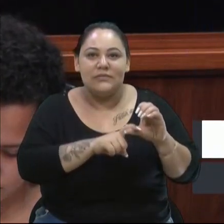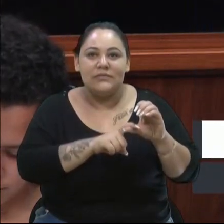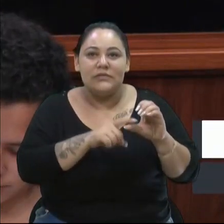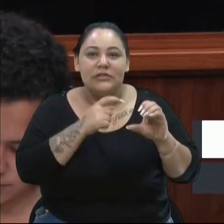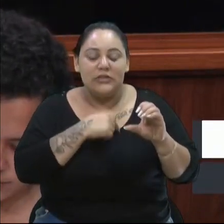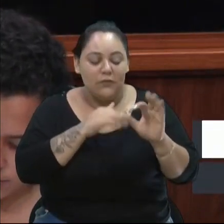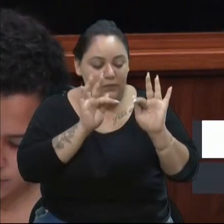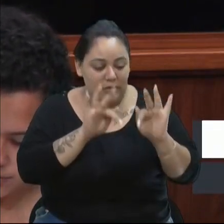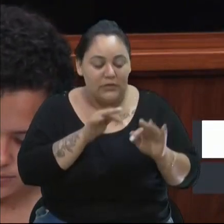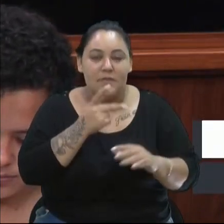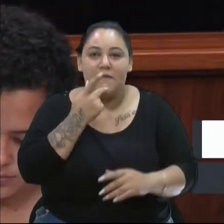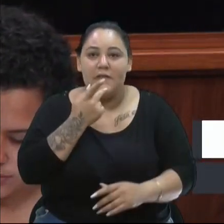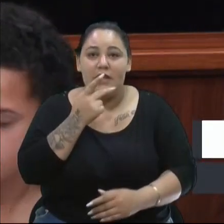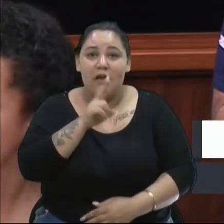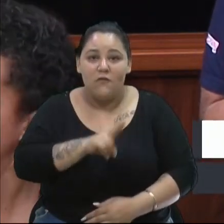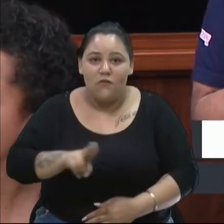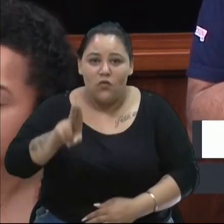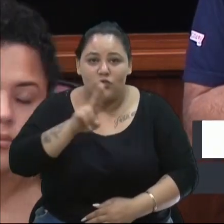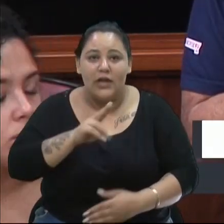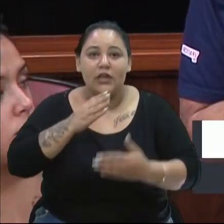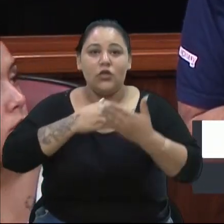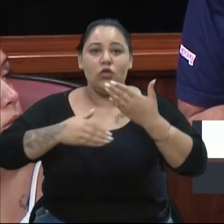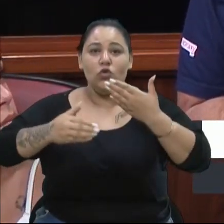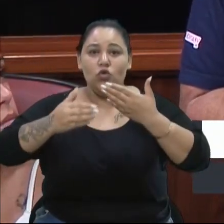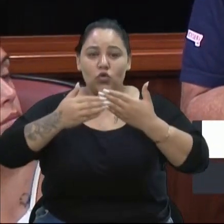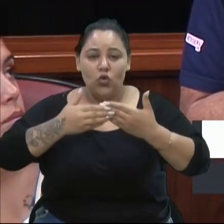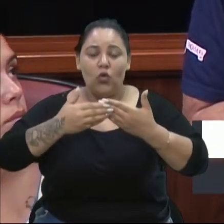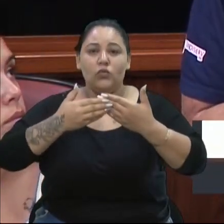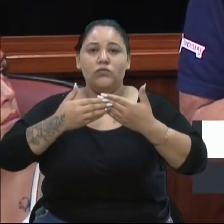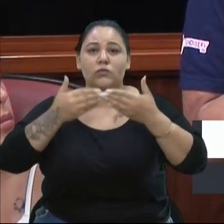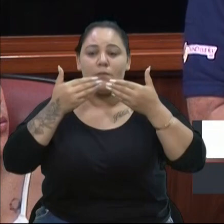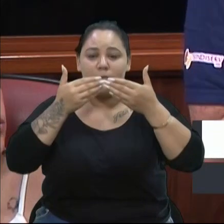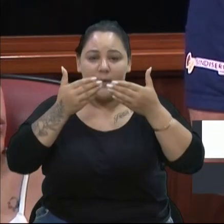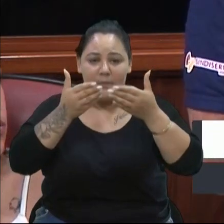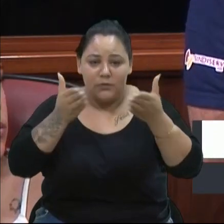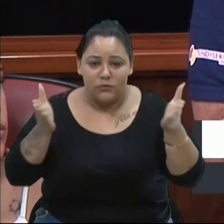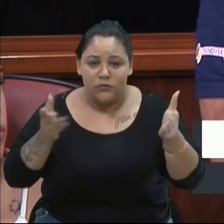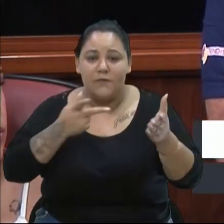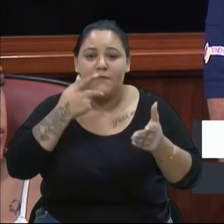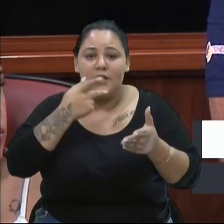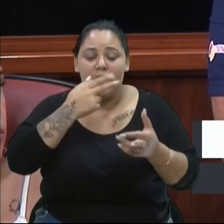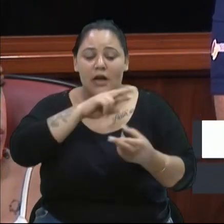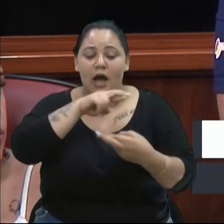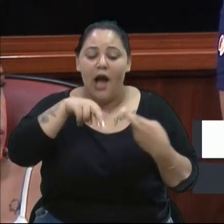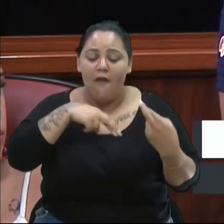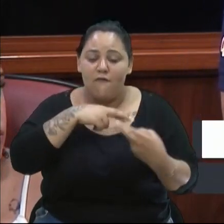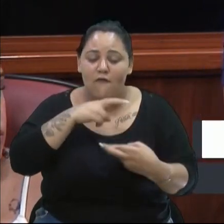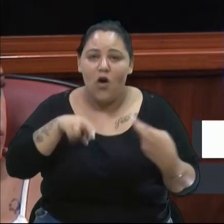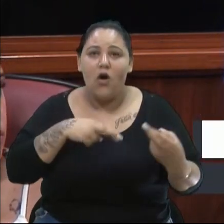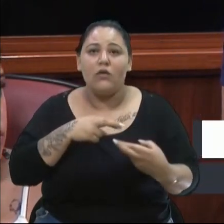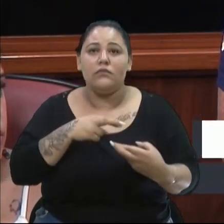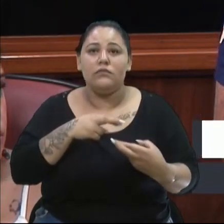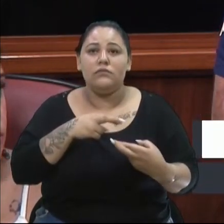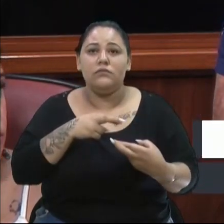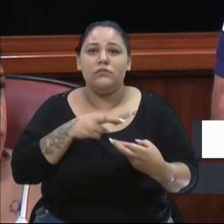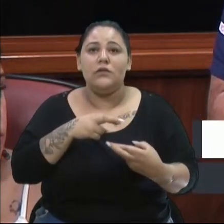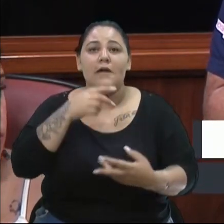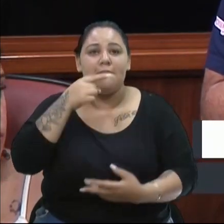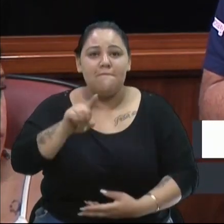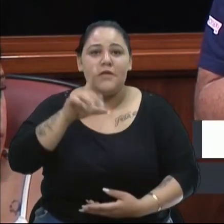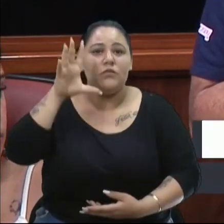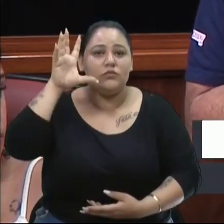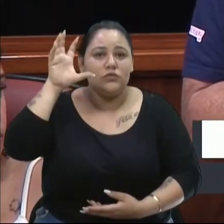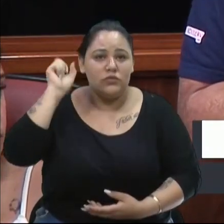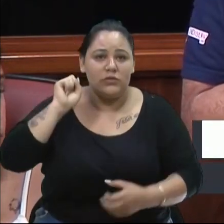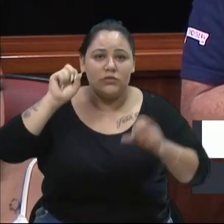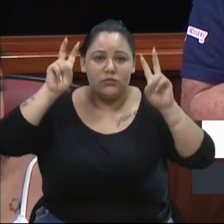vou utilizar todos os espaços necessários falando sobre reforma. vão escutar esse